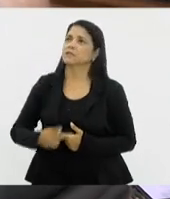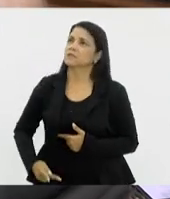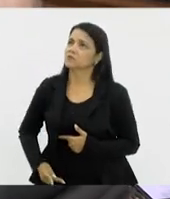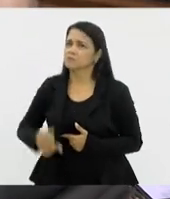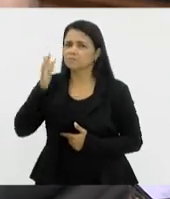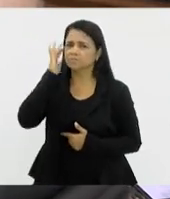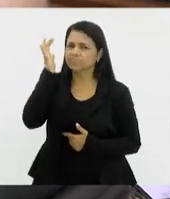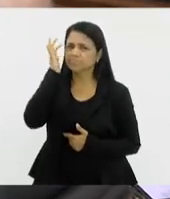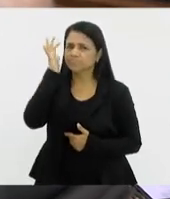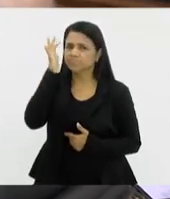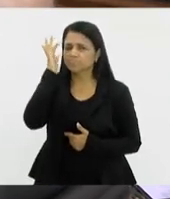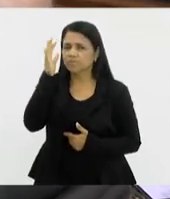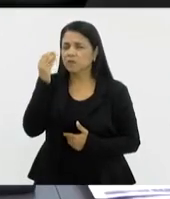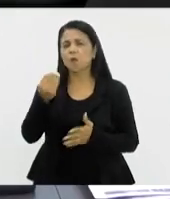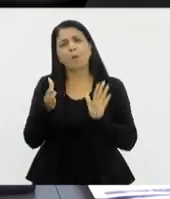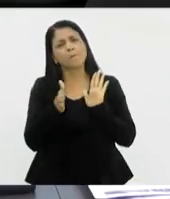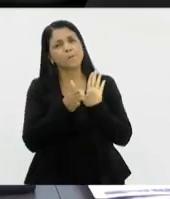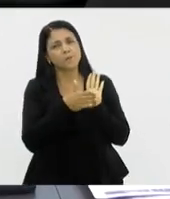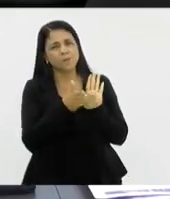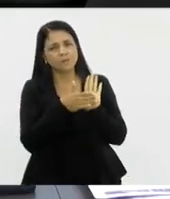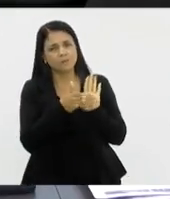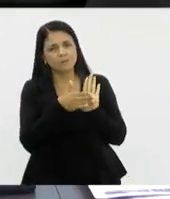se tal proposta,